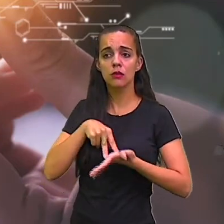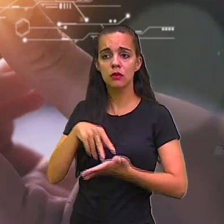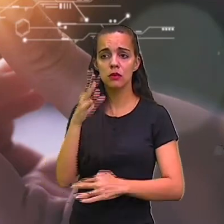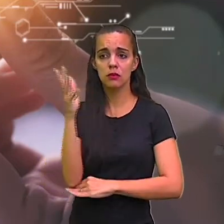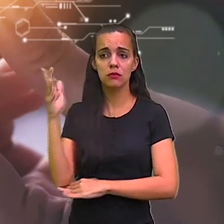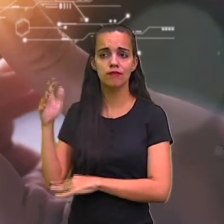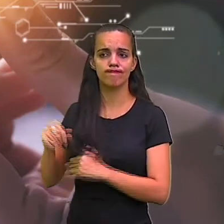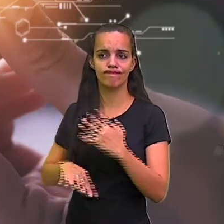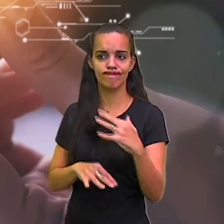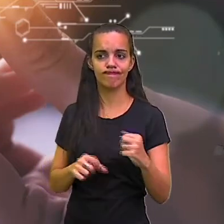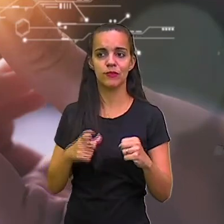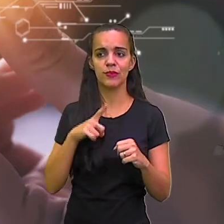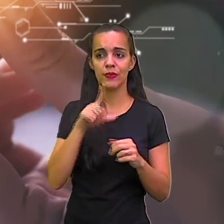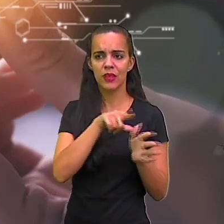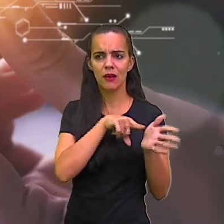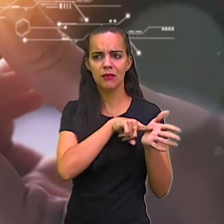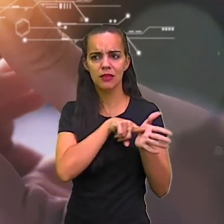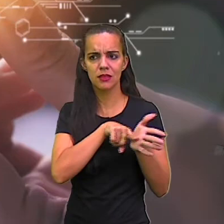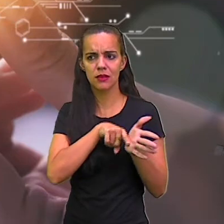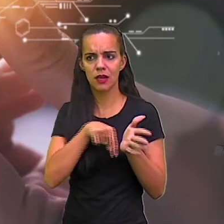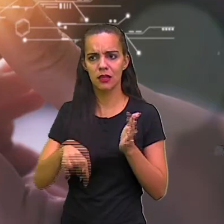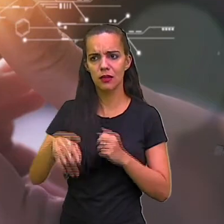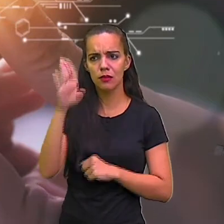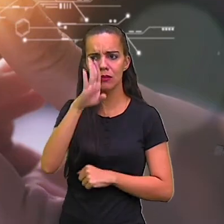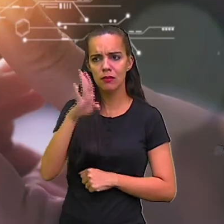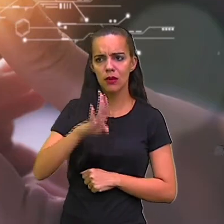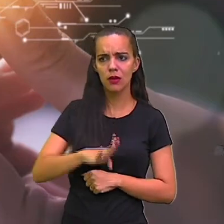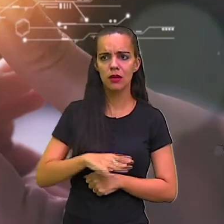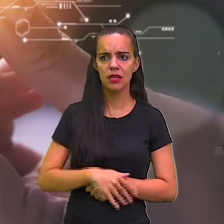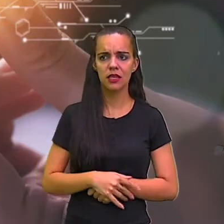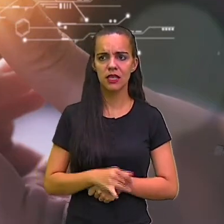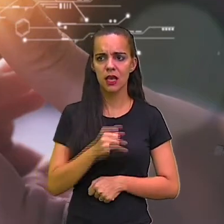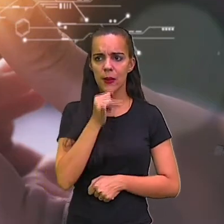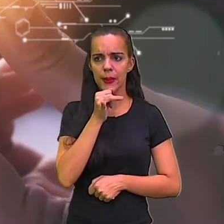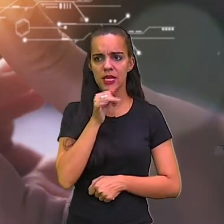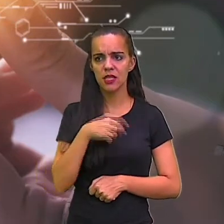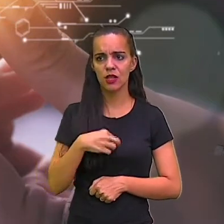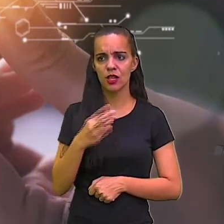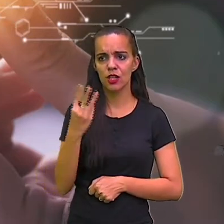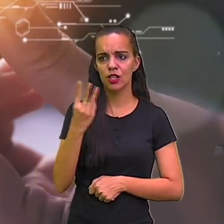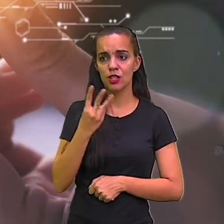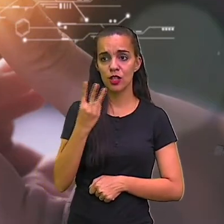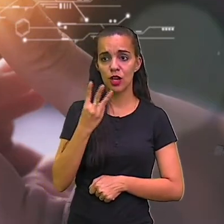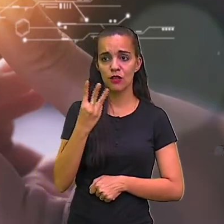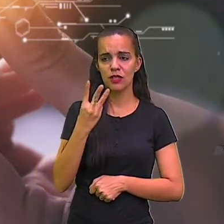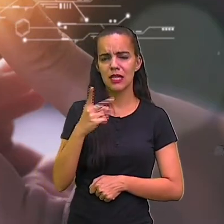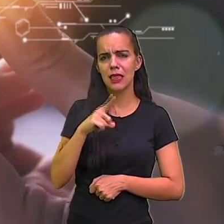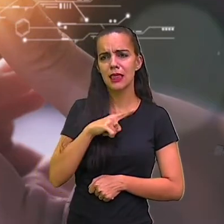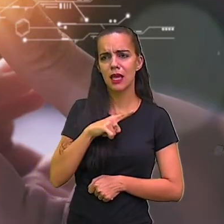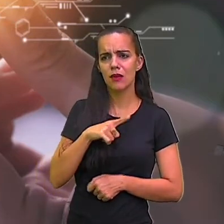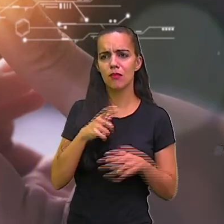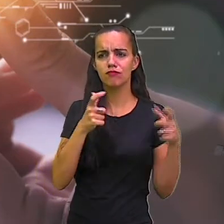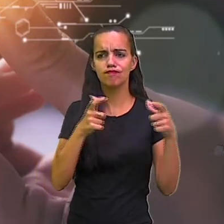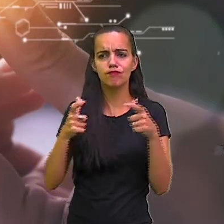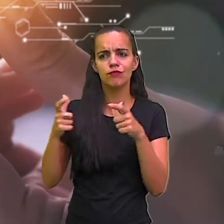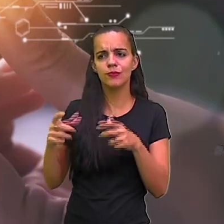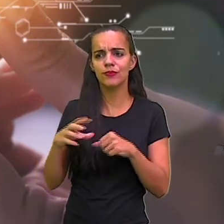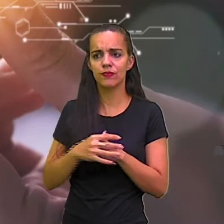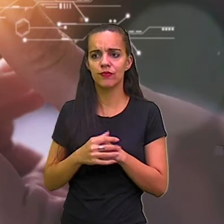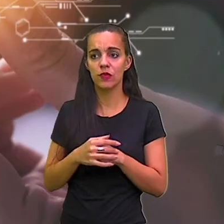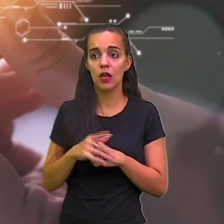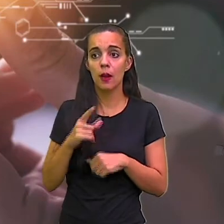isso as pesquisas demonstram que o Brasil o bom terceiro lugar do ranking de povos com